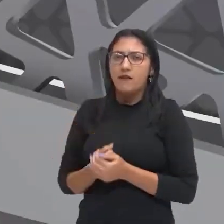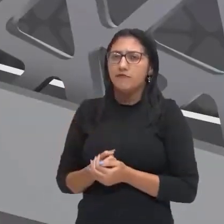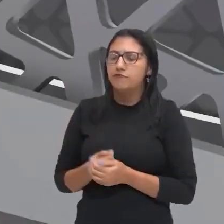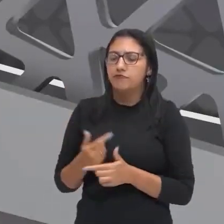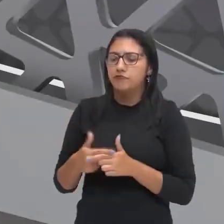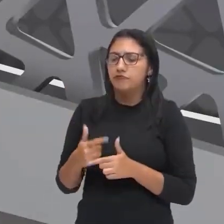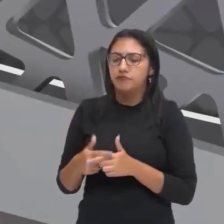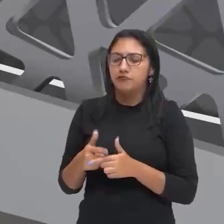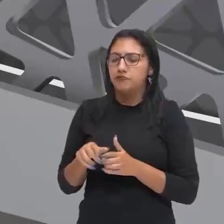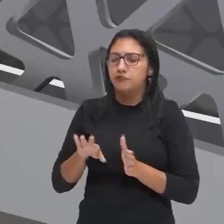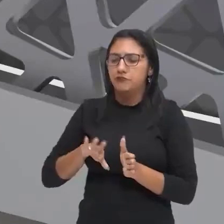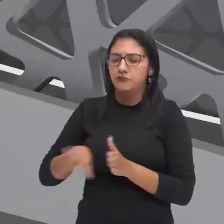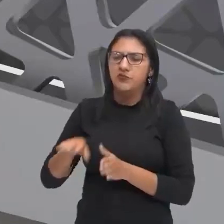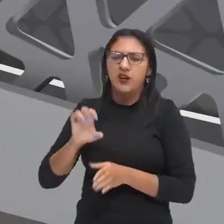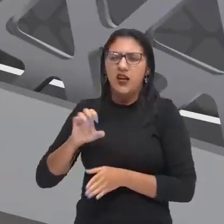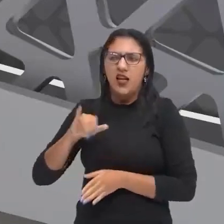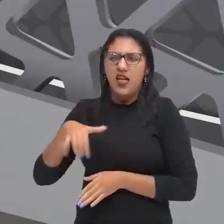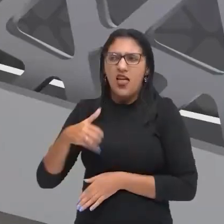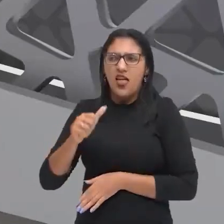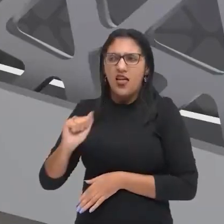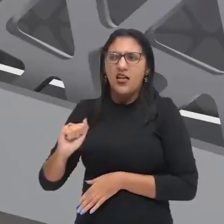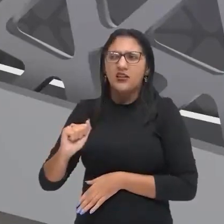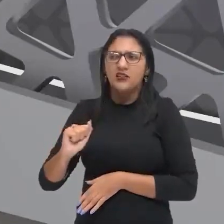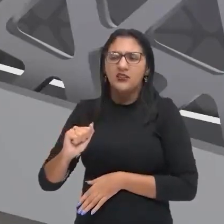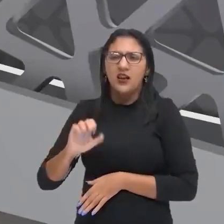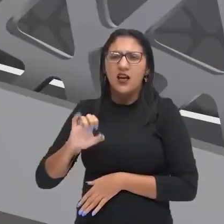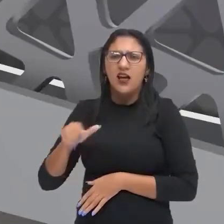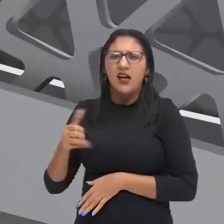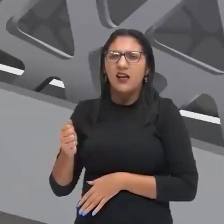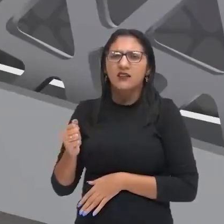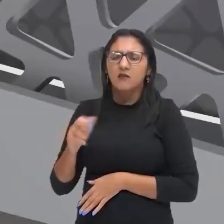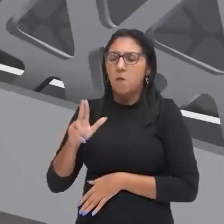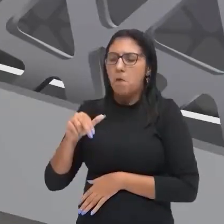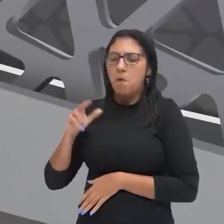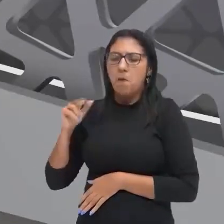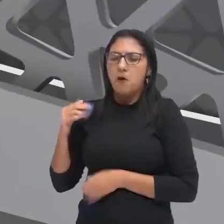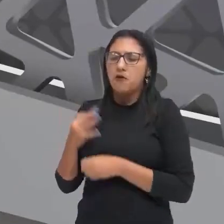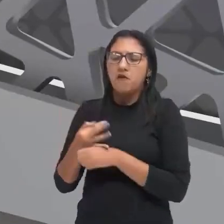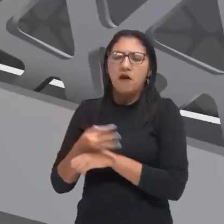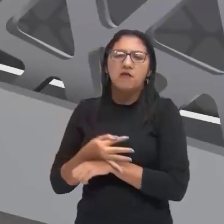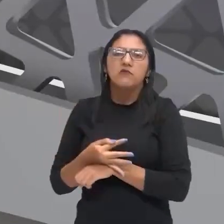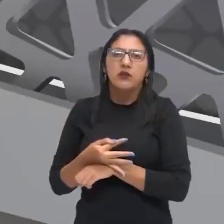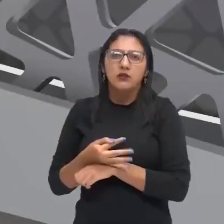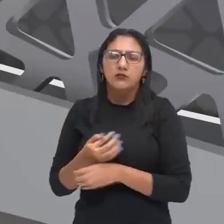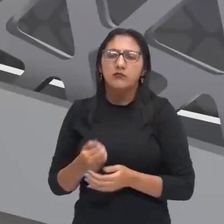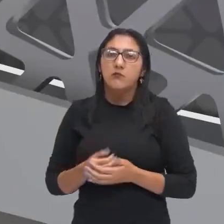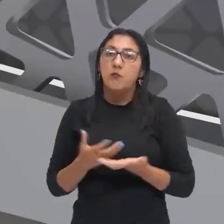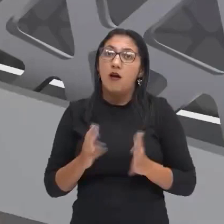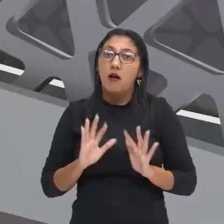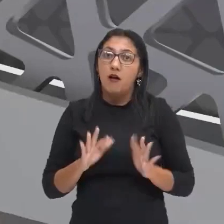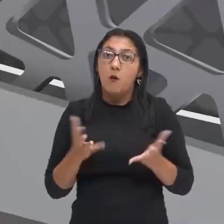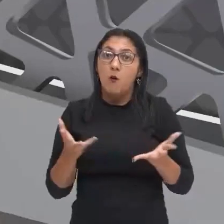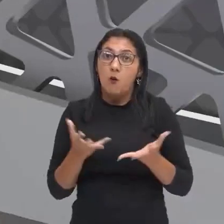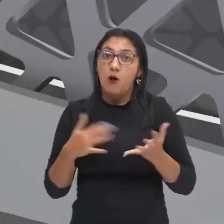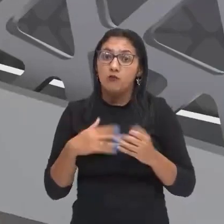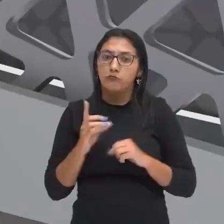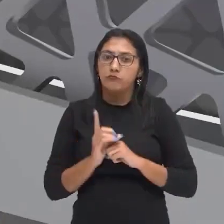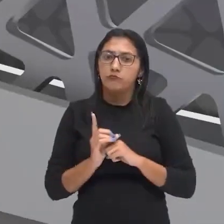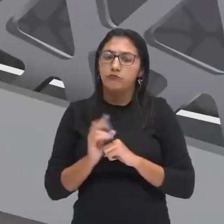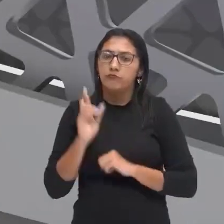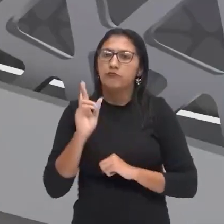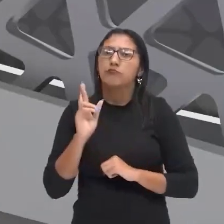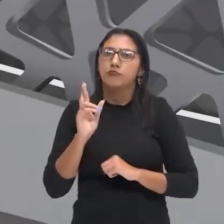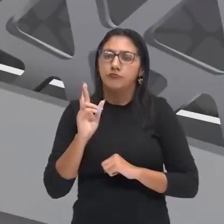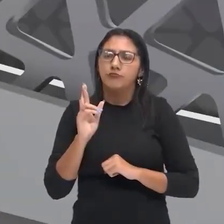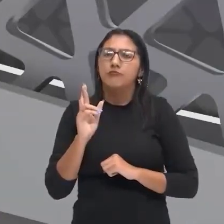das pessoas. Quem faz EJA não vai cursar a universidade. Gente, eu estou num doutorado, numa universidade pública. E por que eu estou